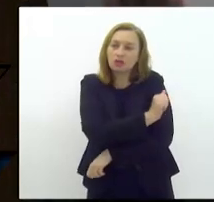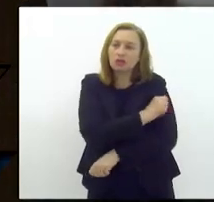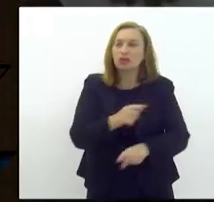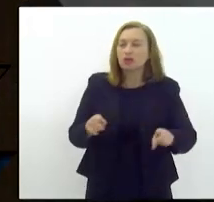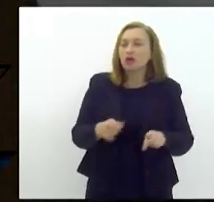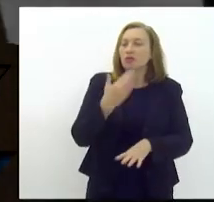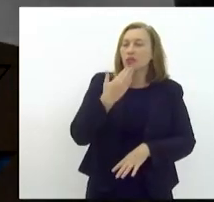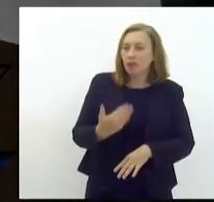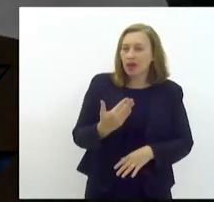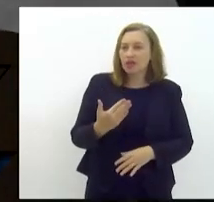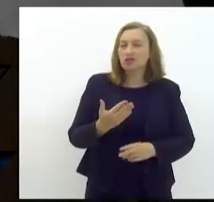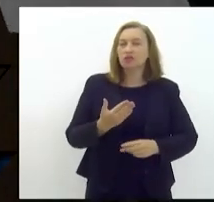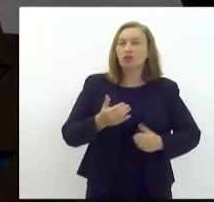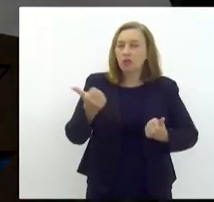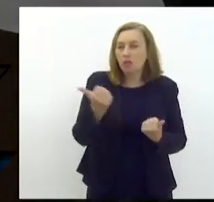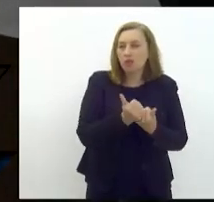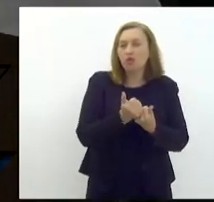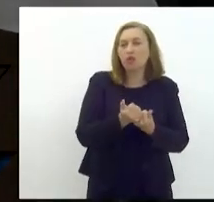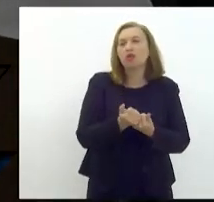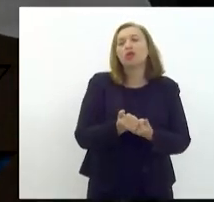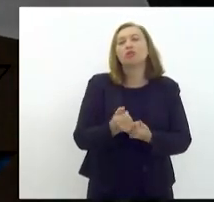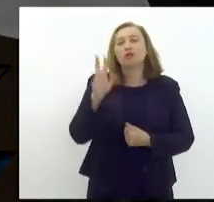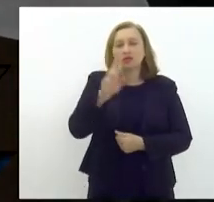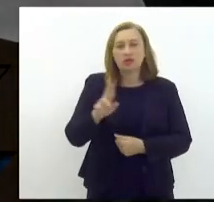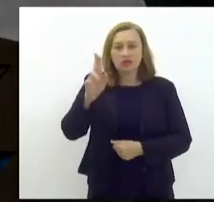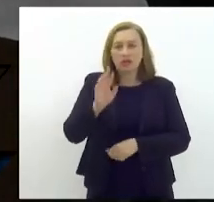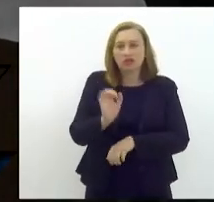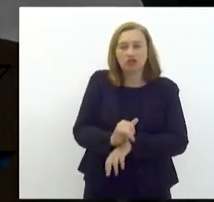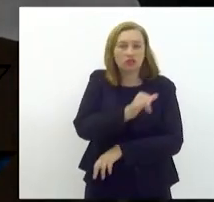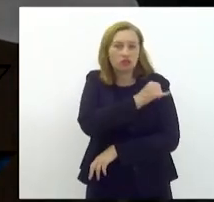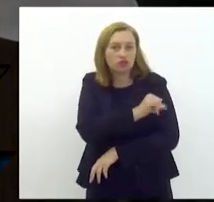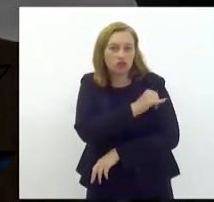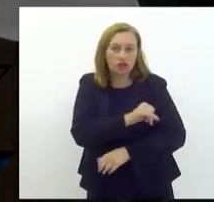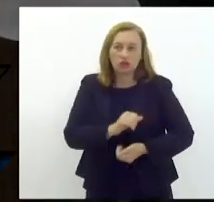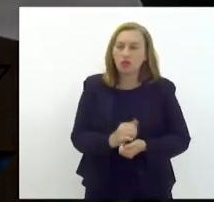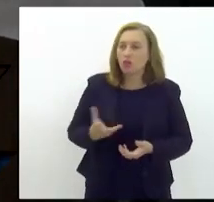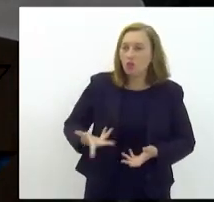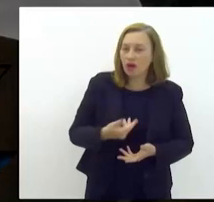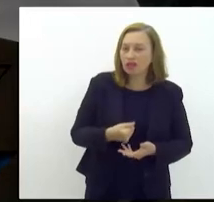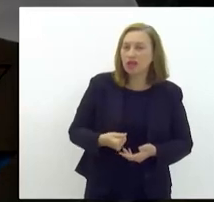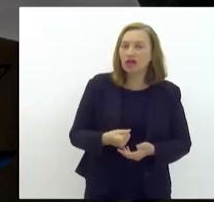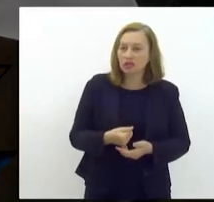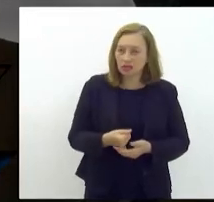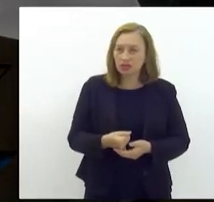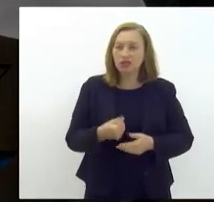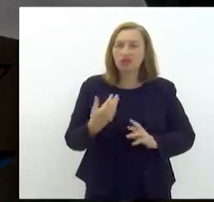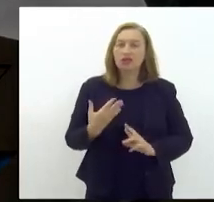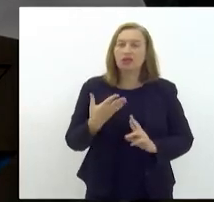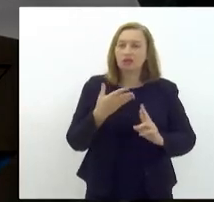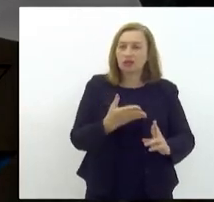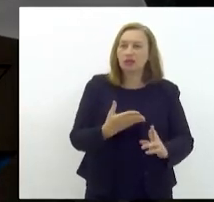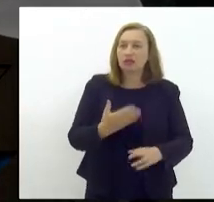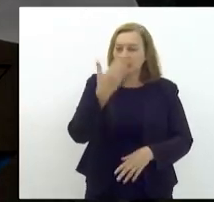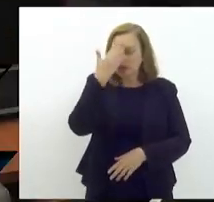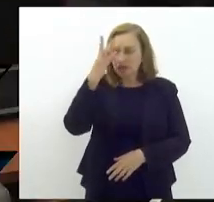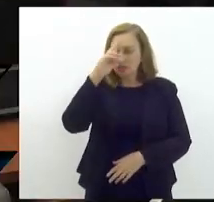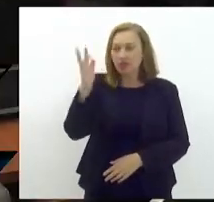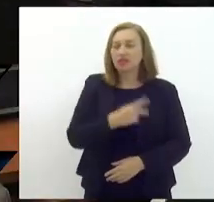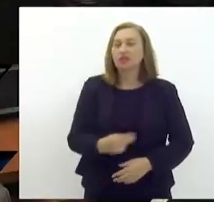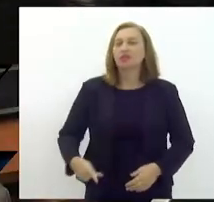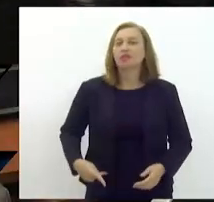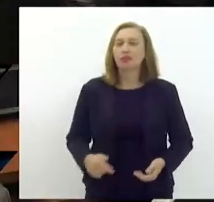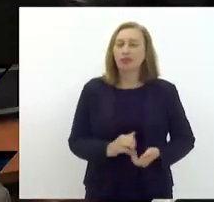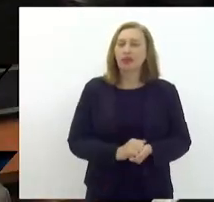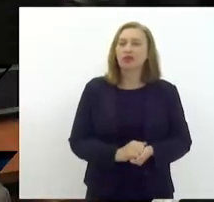a expressa aqui o meu contínuo apoio pela Universidade do Estado do Rio de Janeiro com qualidade socialmente referenciada Obrigada Presidente